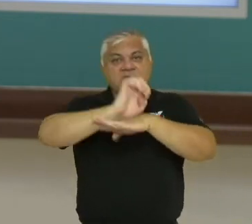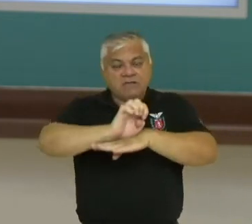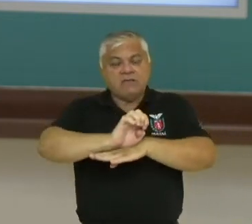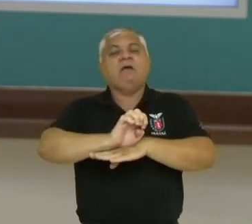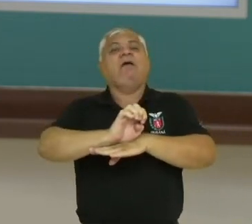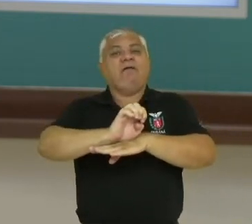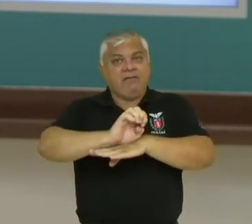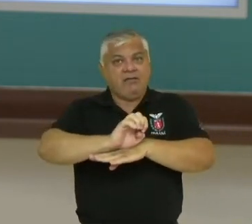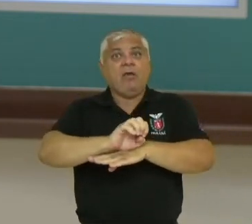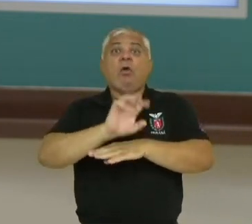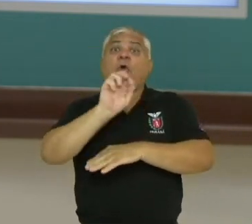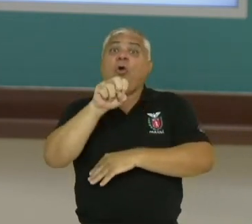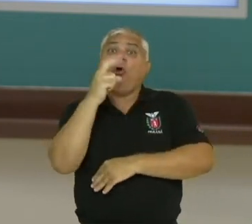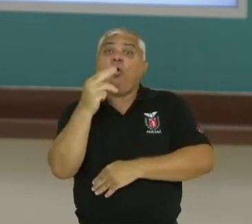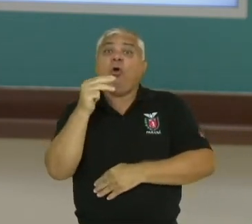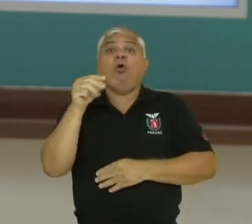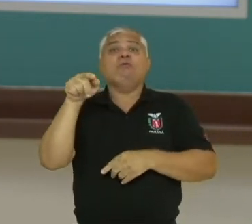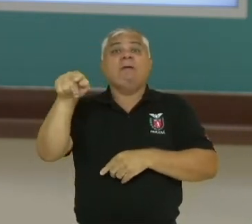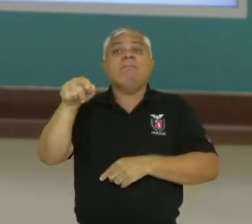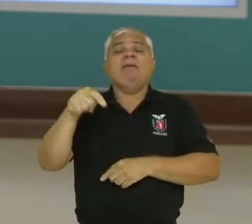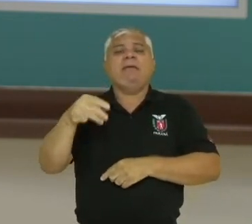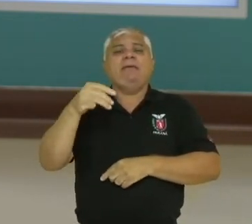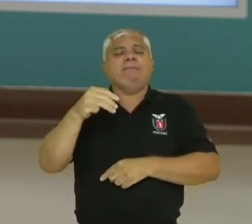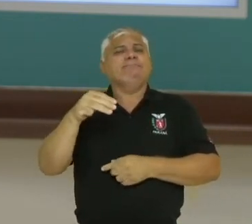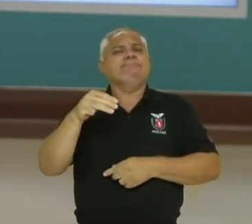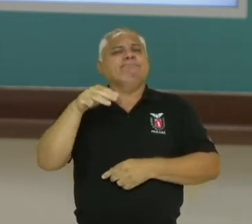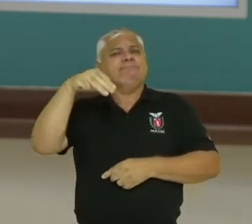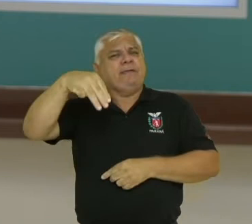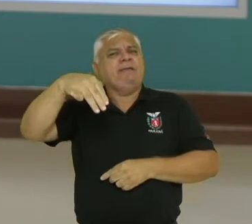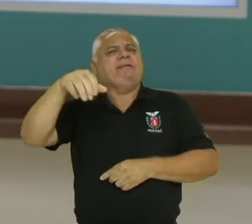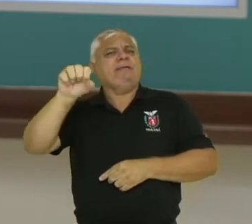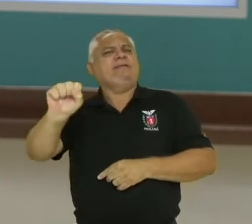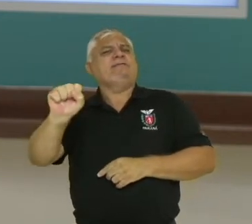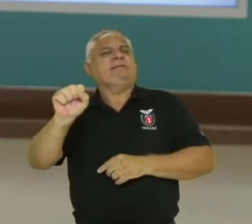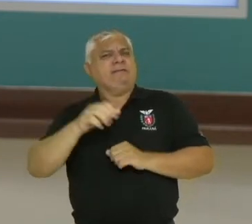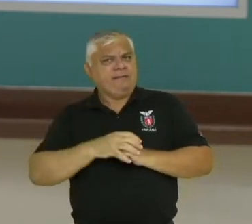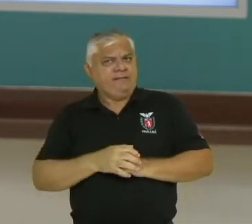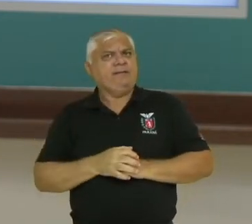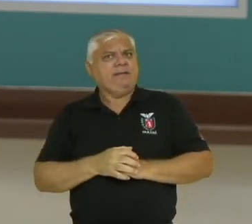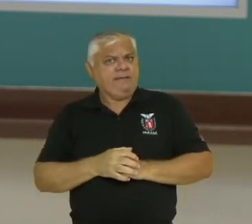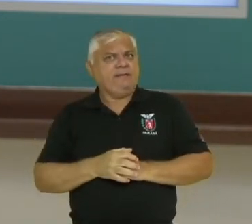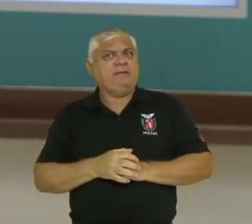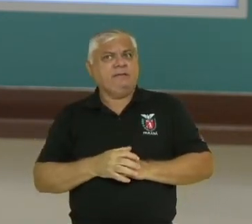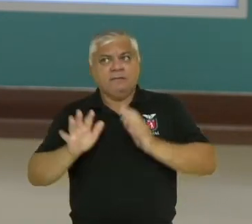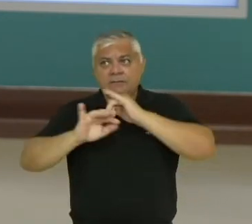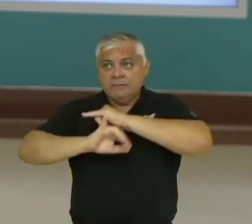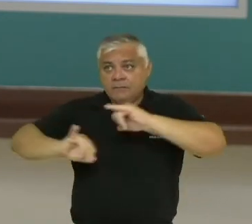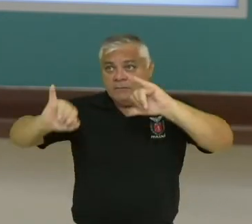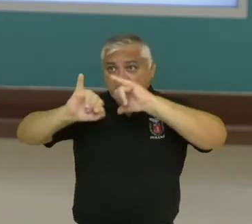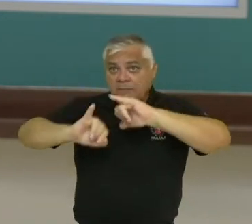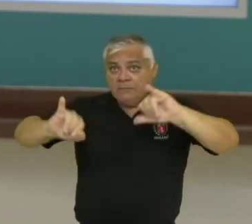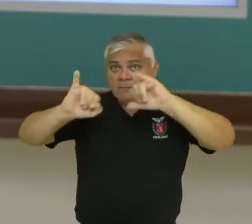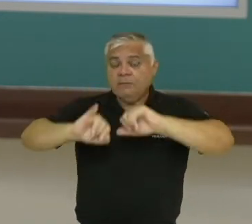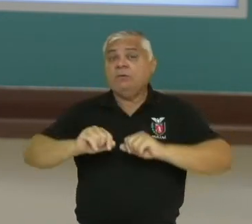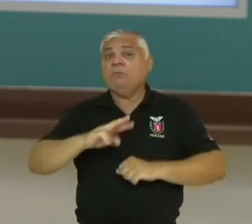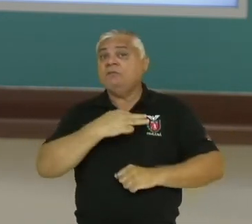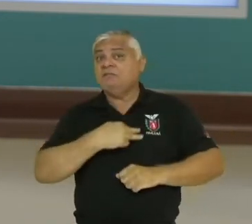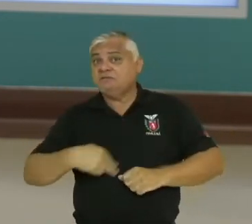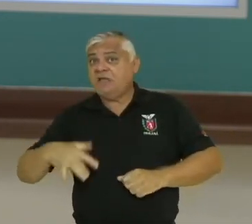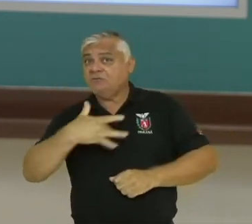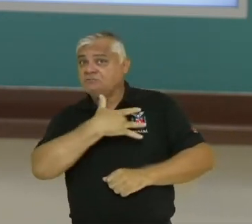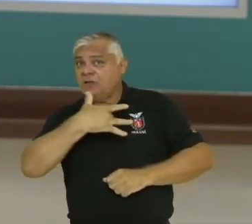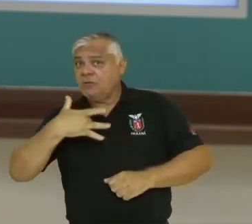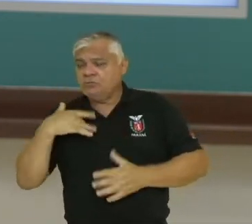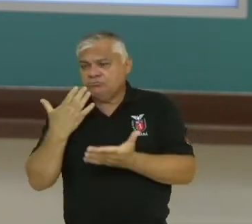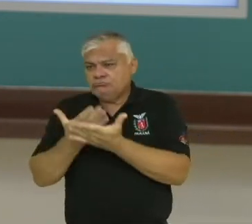saúde ou pelo próprio Ministério da Saúde. Essas informações são corretas. Existem estudos